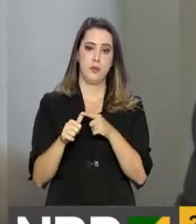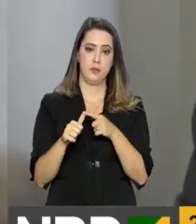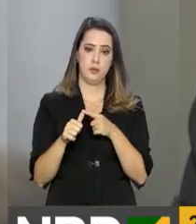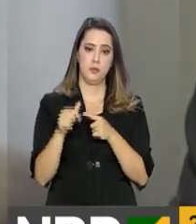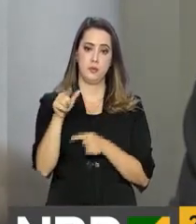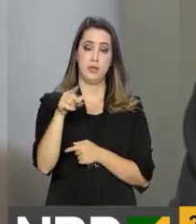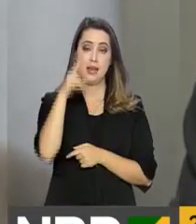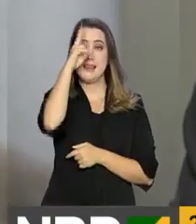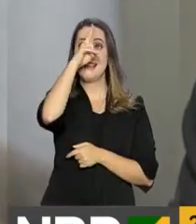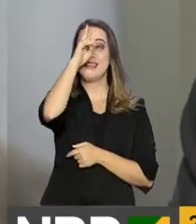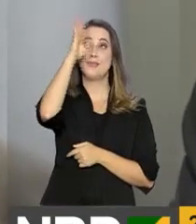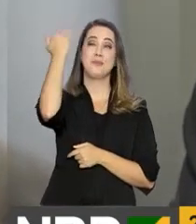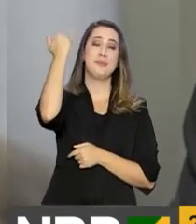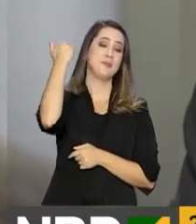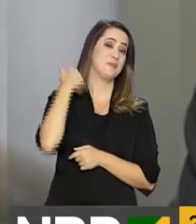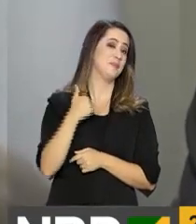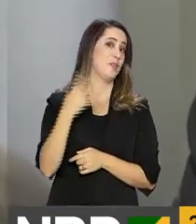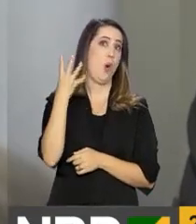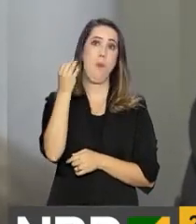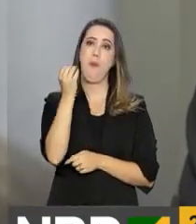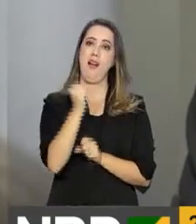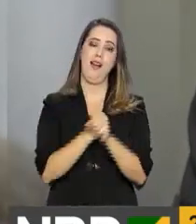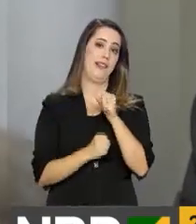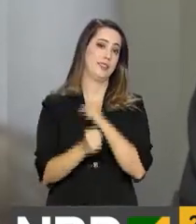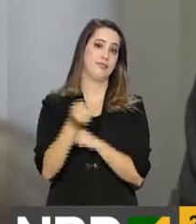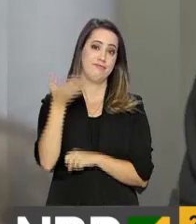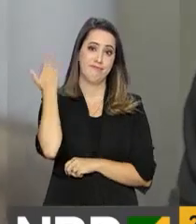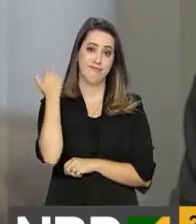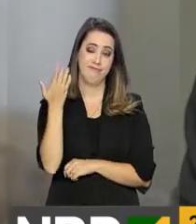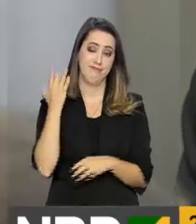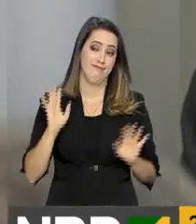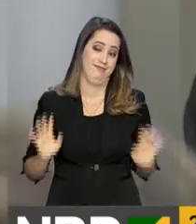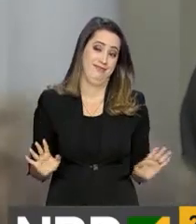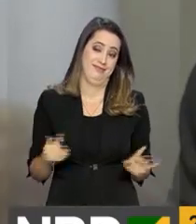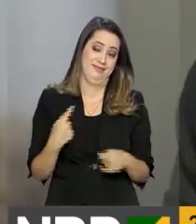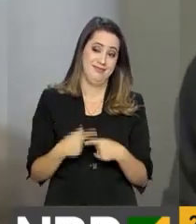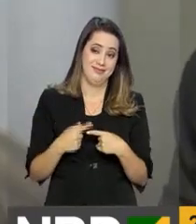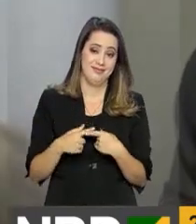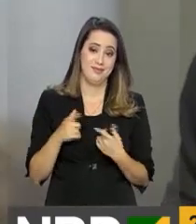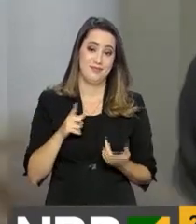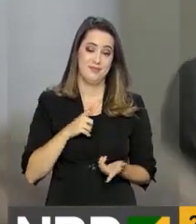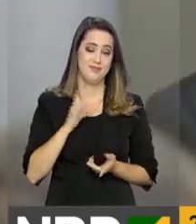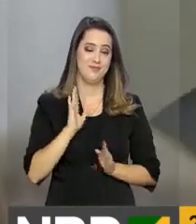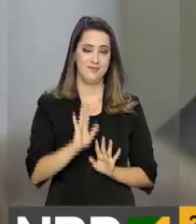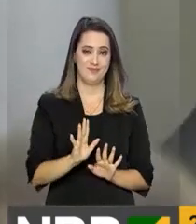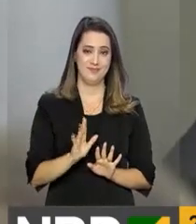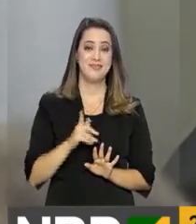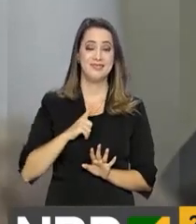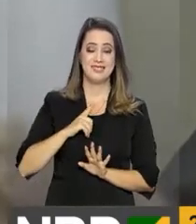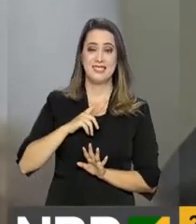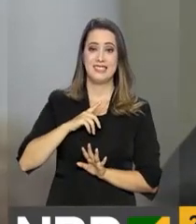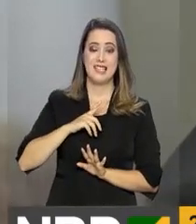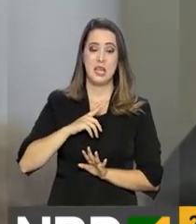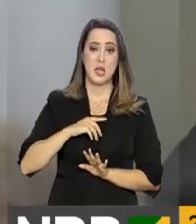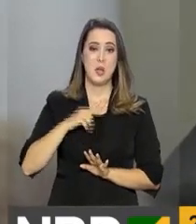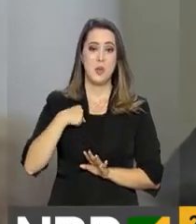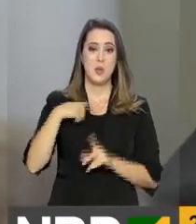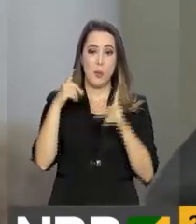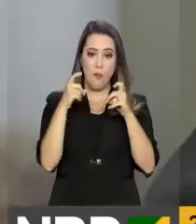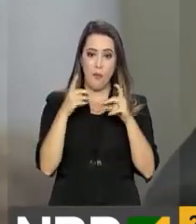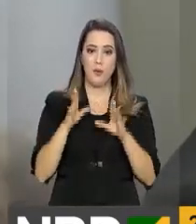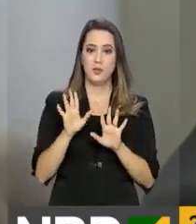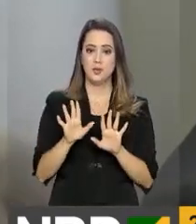ele recordou de um fato que data mais ou menos de uns 40 anos, mais ou menos, porque eu tinha... Mas eu tenho imagem disso, viu,